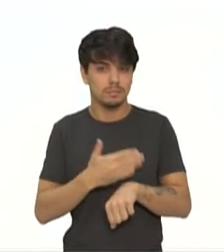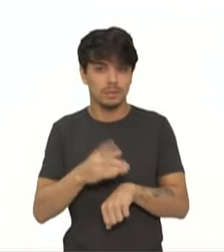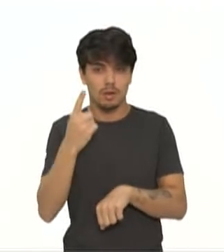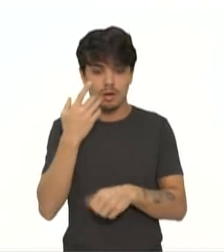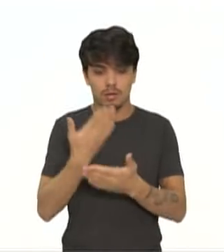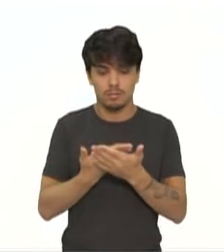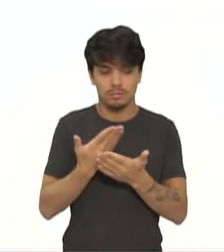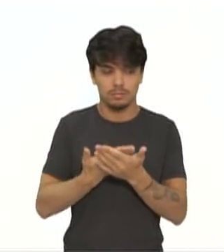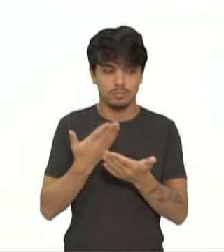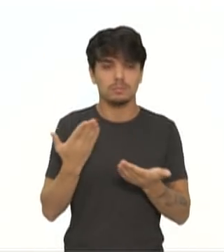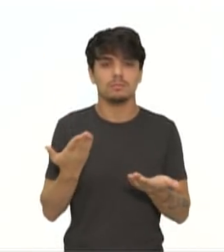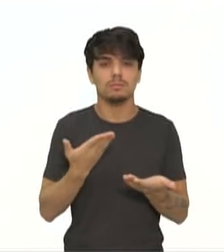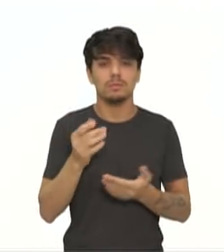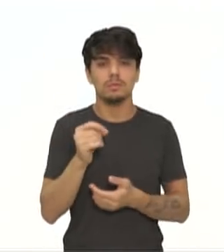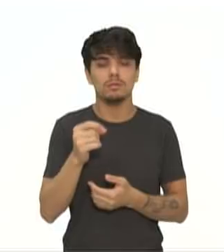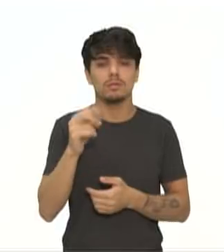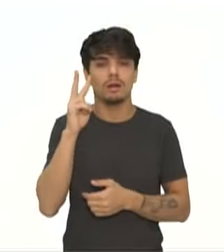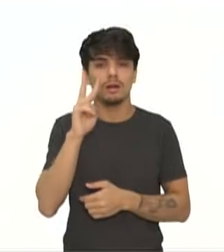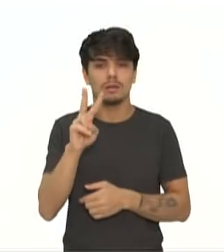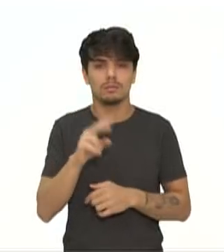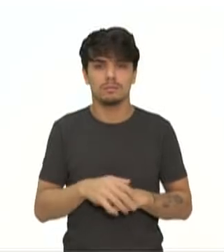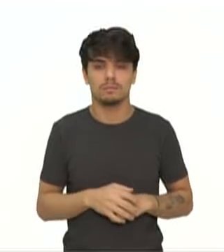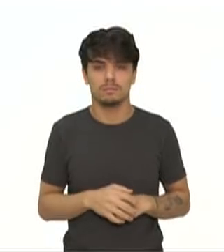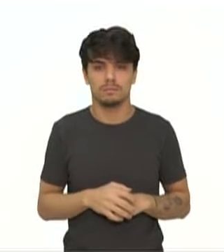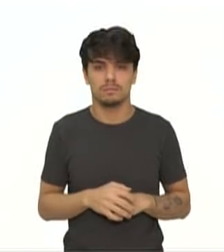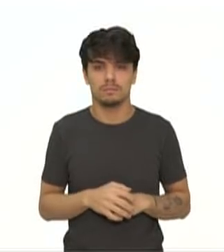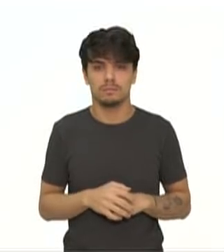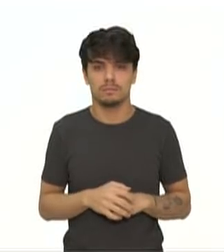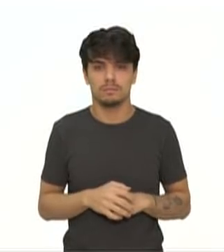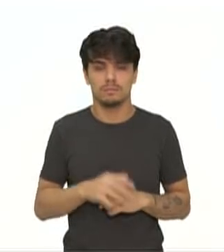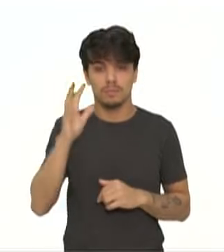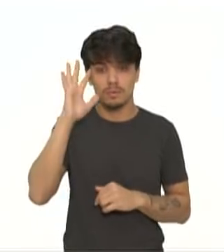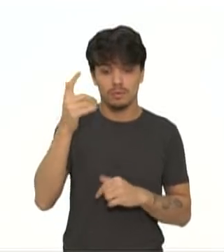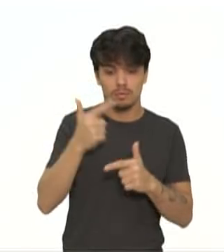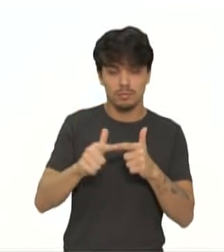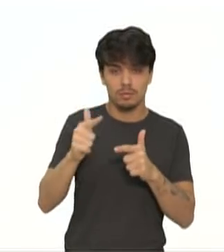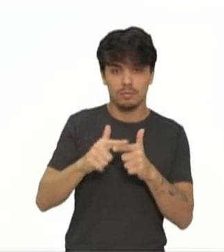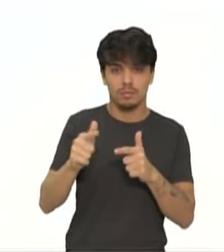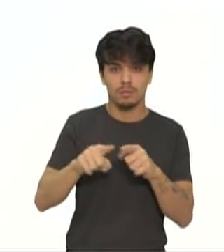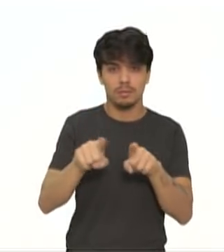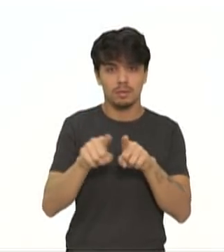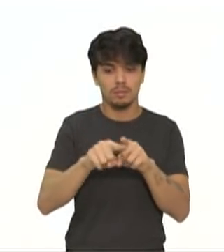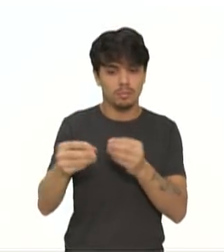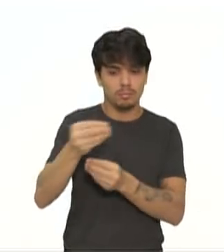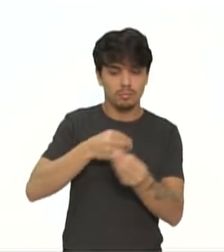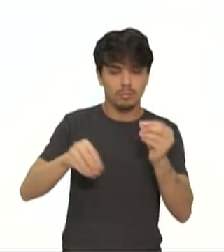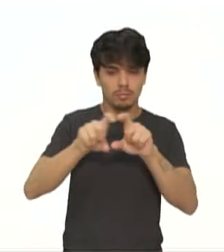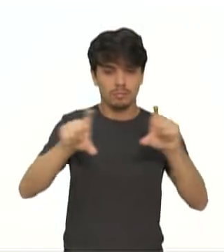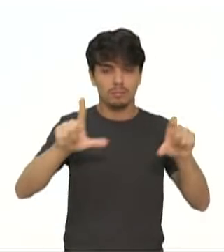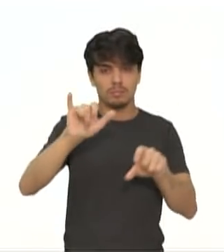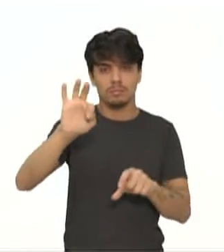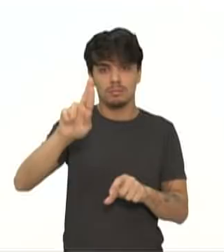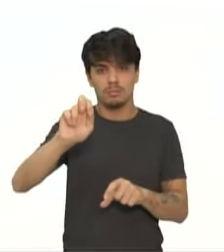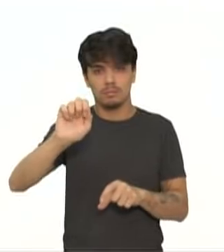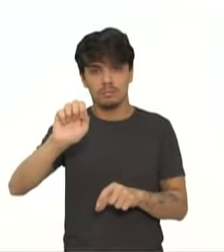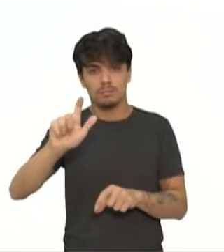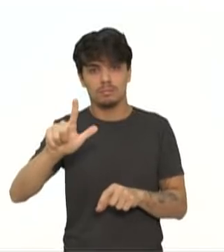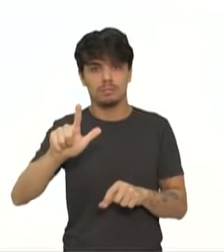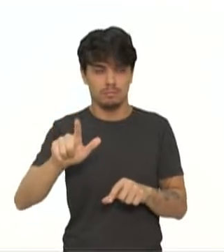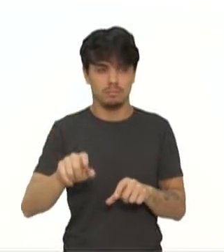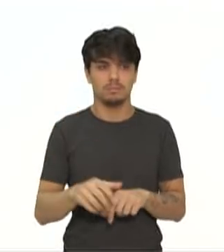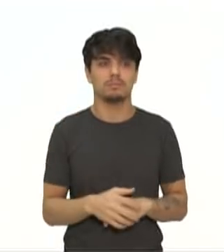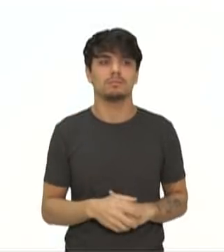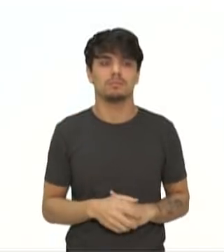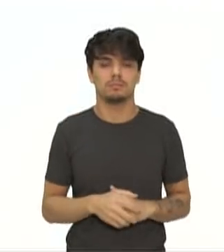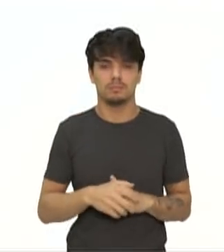hoje? Então, o que vimos na aula de hoje? Vimos resolução de problemas envolvendo equações literais do primeiro grau,